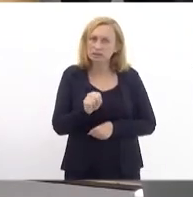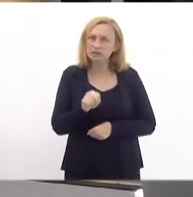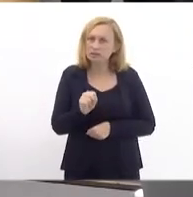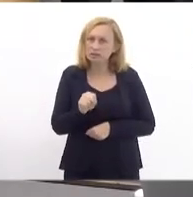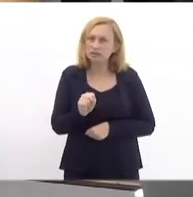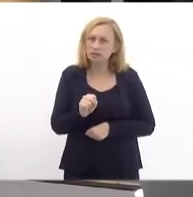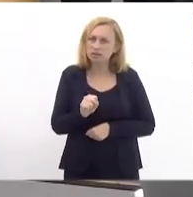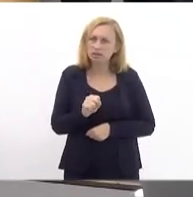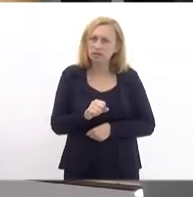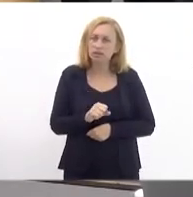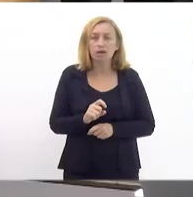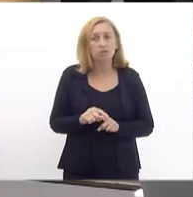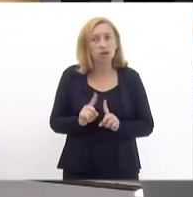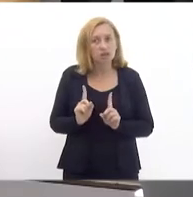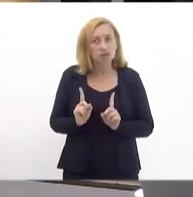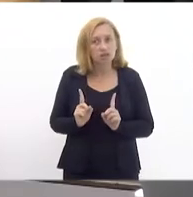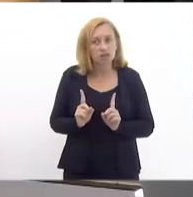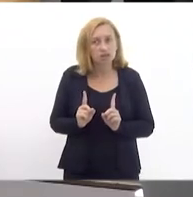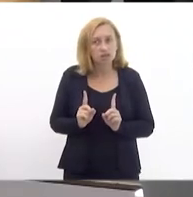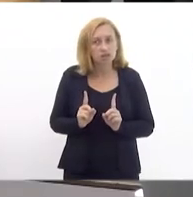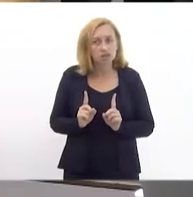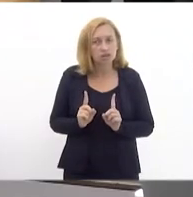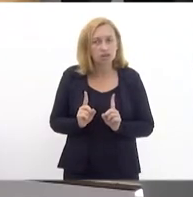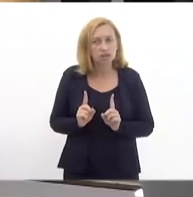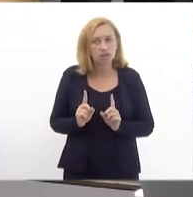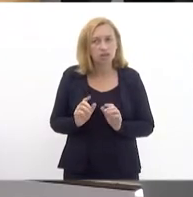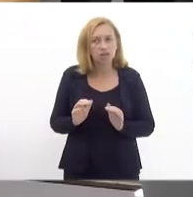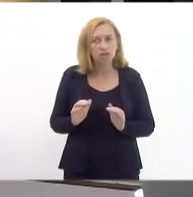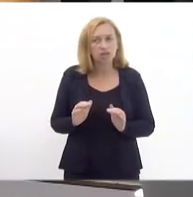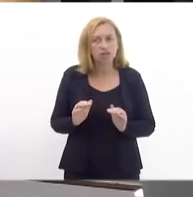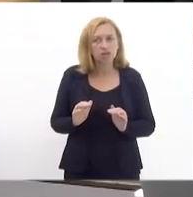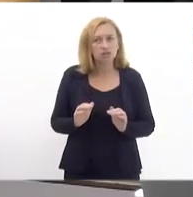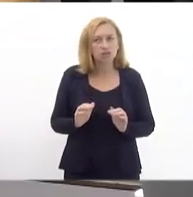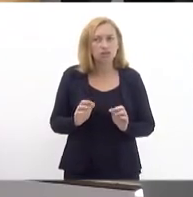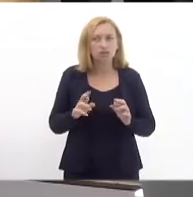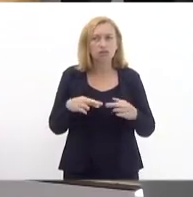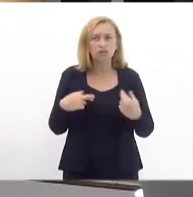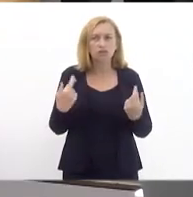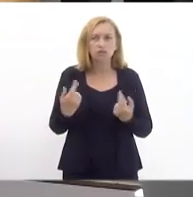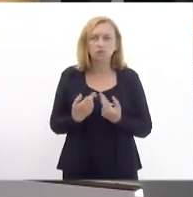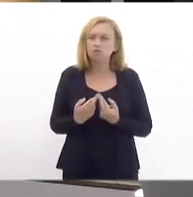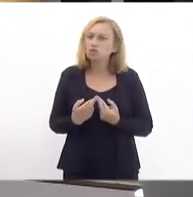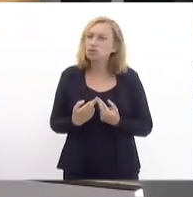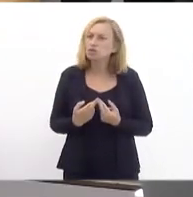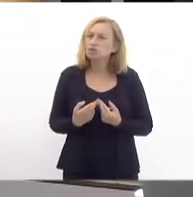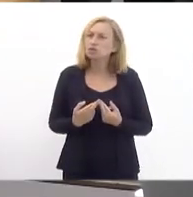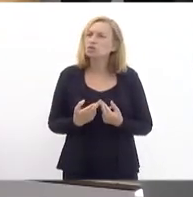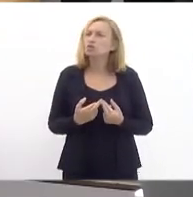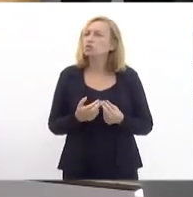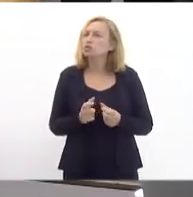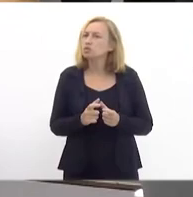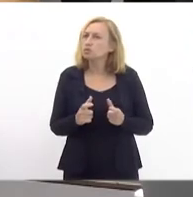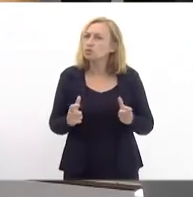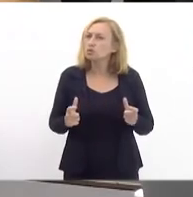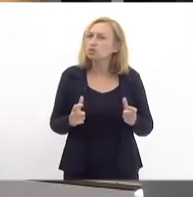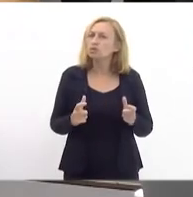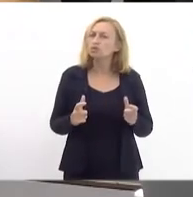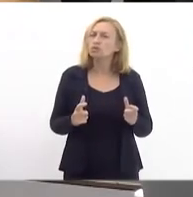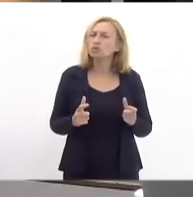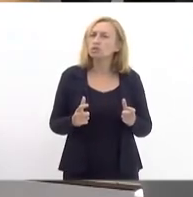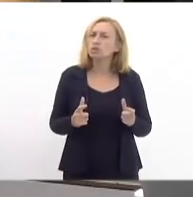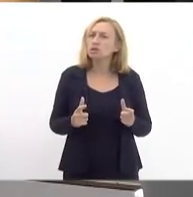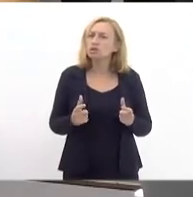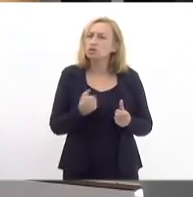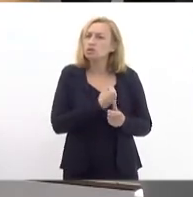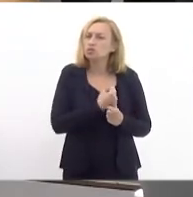Né? Mas essa revisão ordinária de uma concessão de tamanho, porte, ela demanda